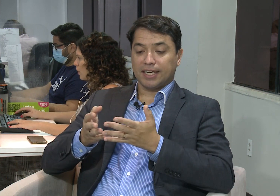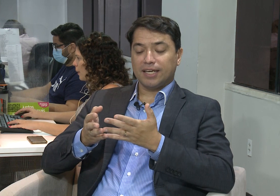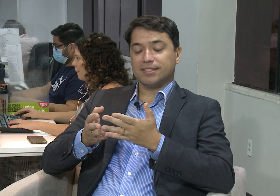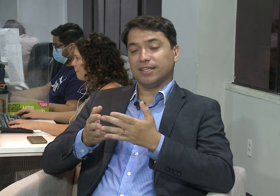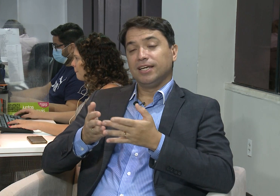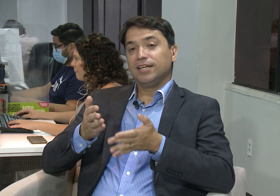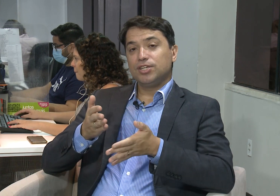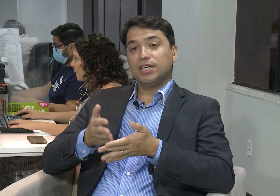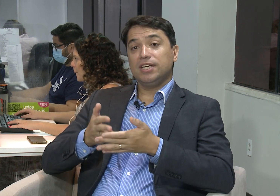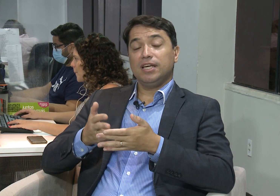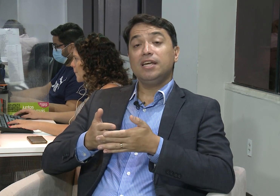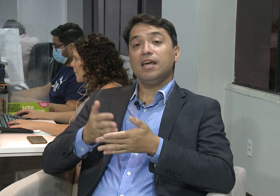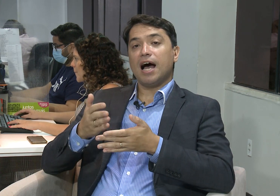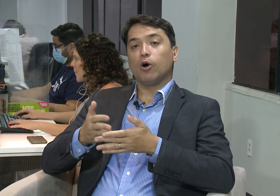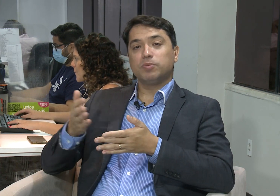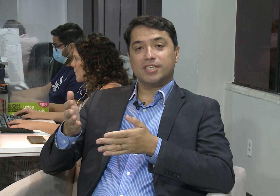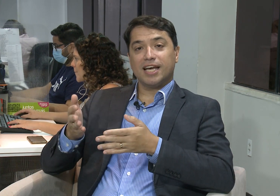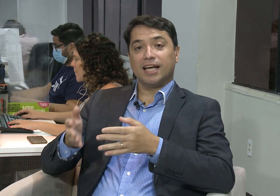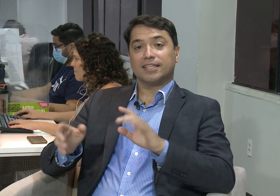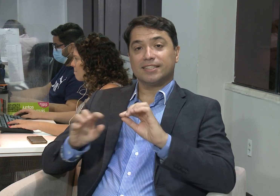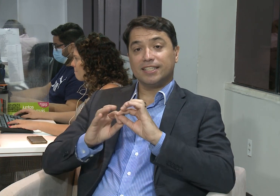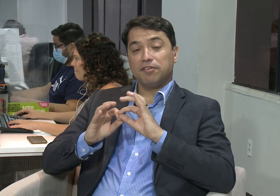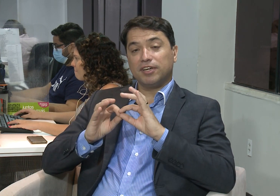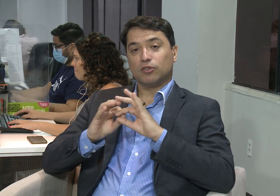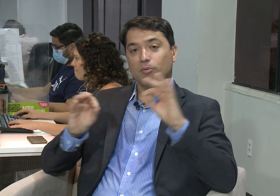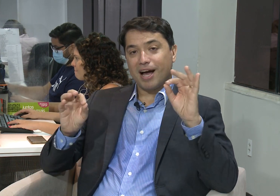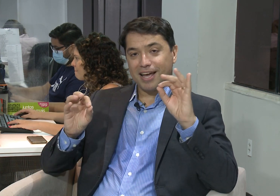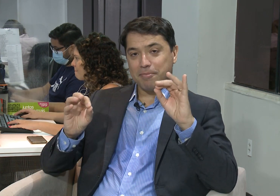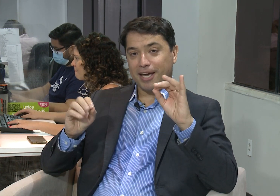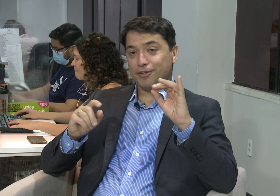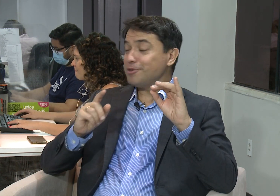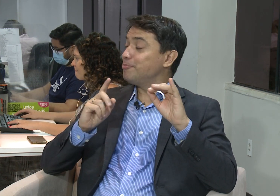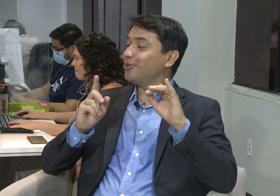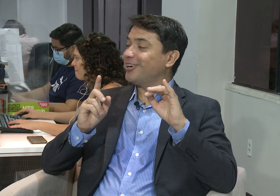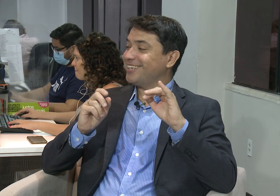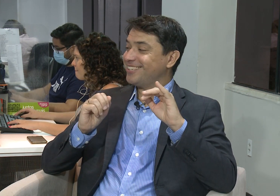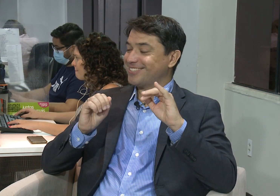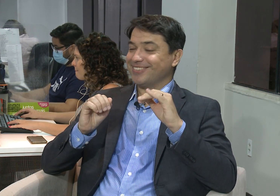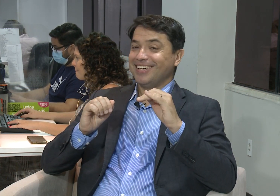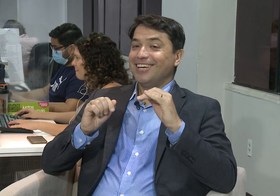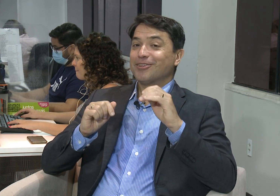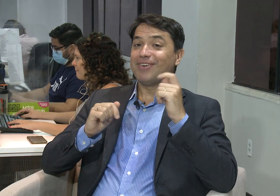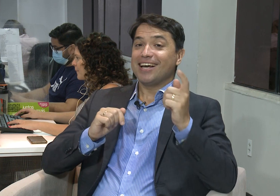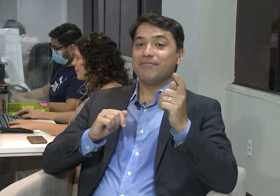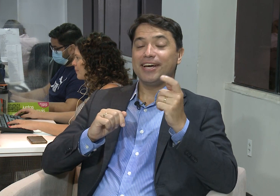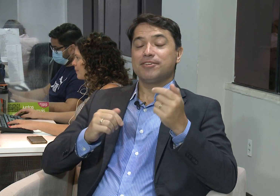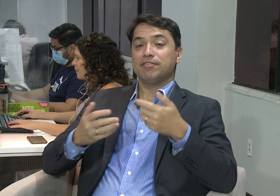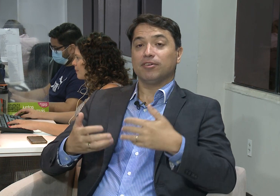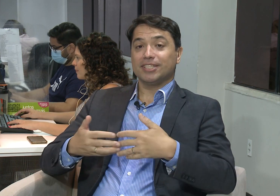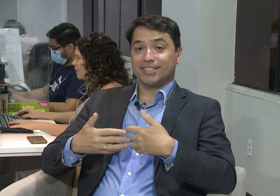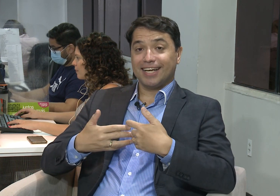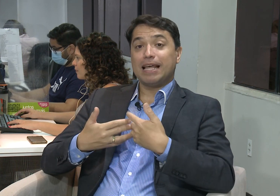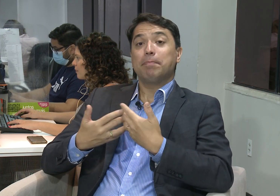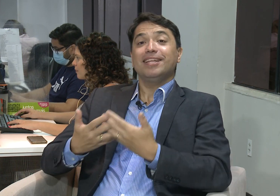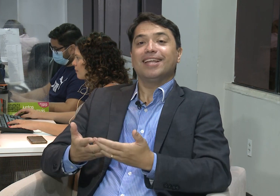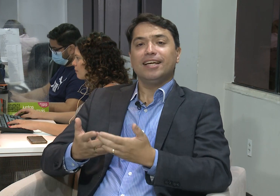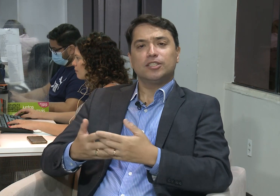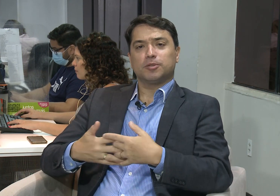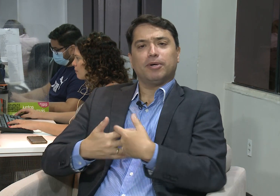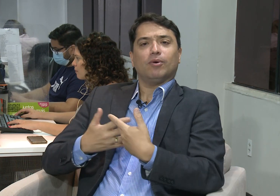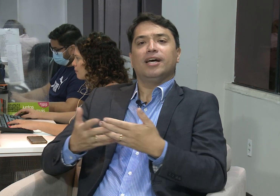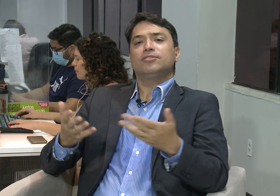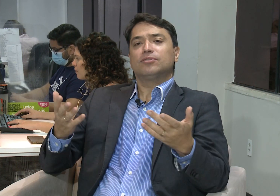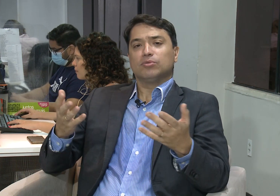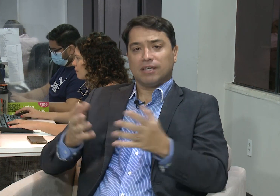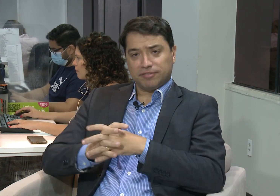falsa crença de que ir ao psiquiatra significa tomar remédio e pior que isso, tomar remédio que vão deixar